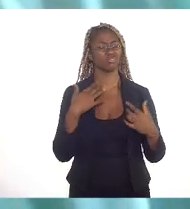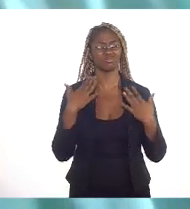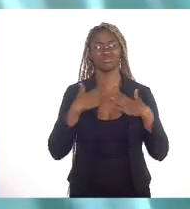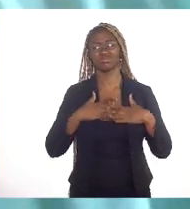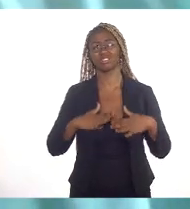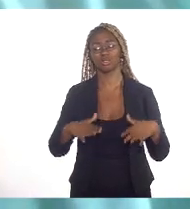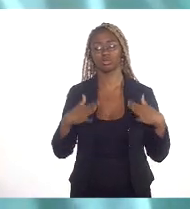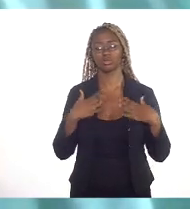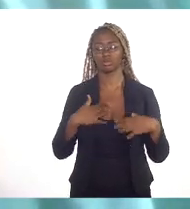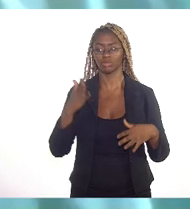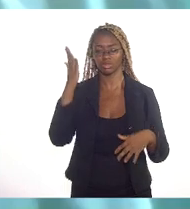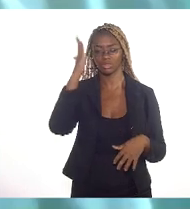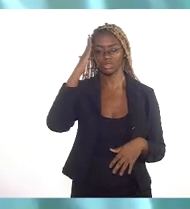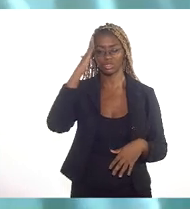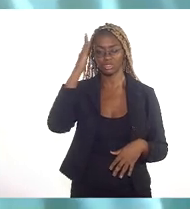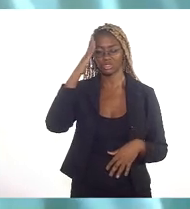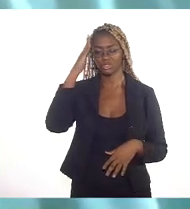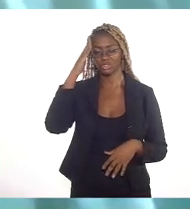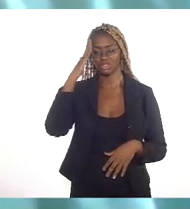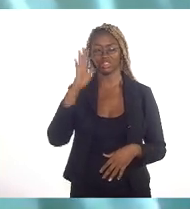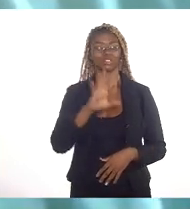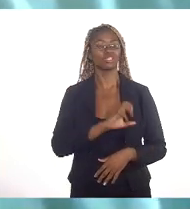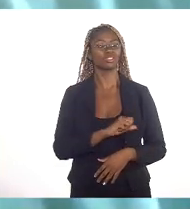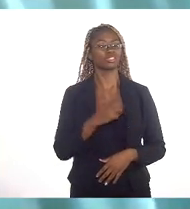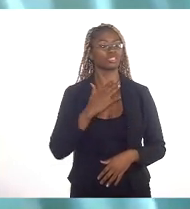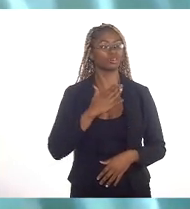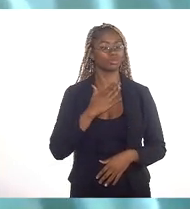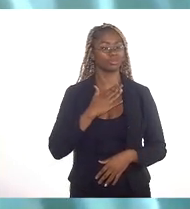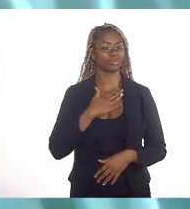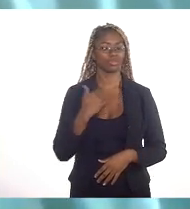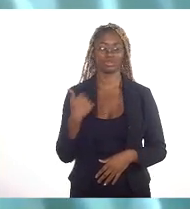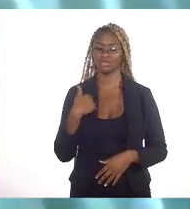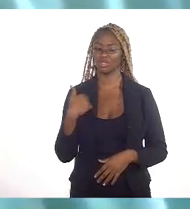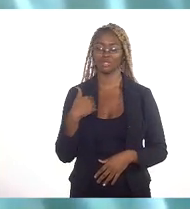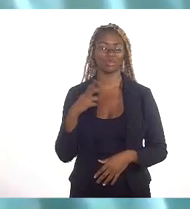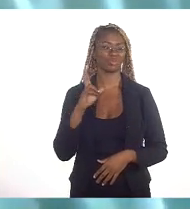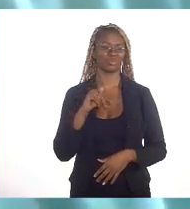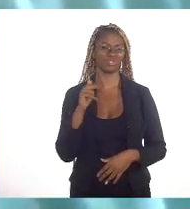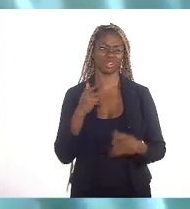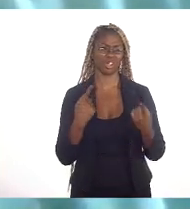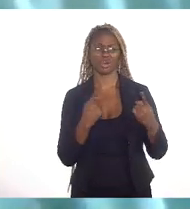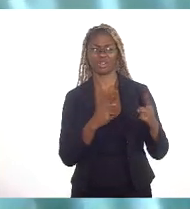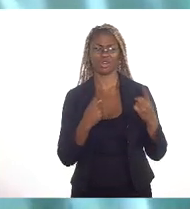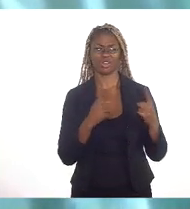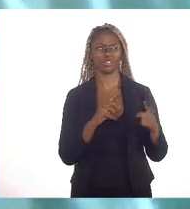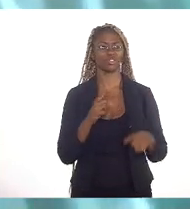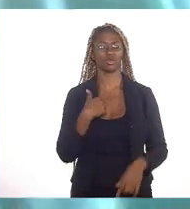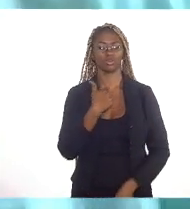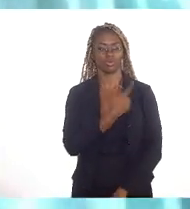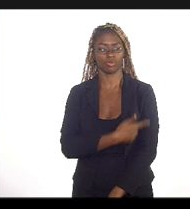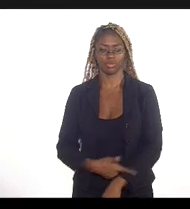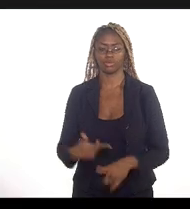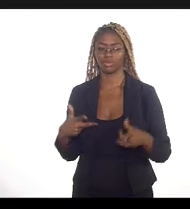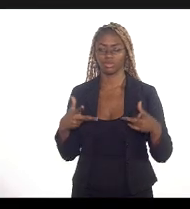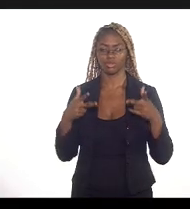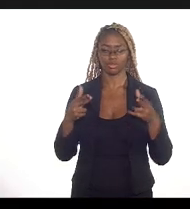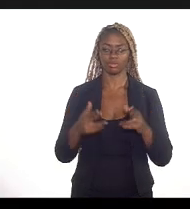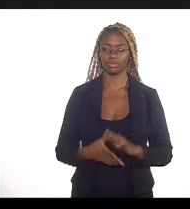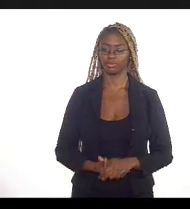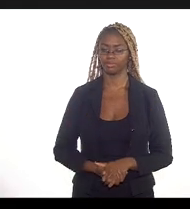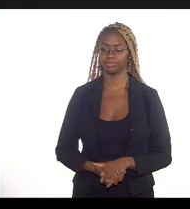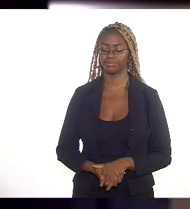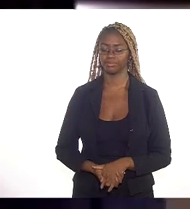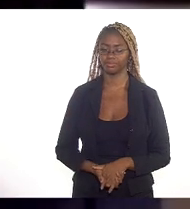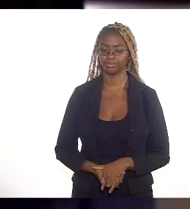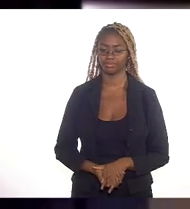porque sei que, no fundo, me amam e eu não vou retaliar de forma alguma, vou continuar com o mesmo comportamento.